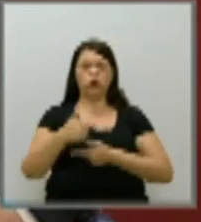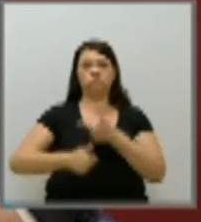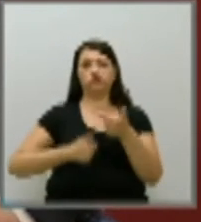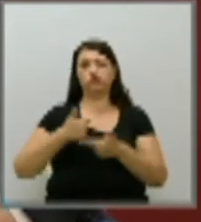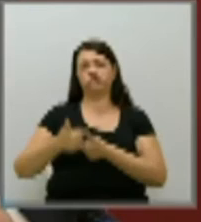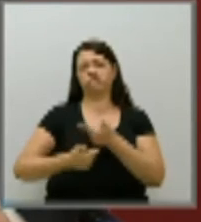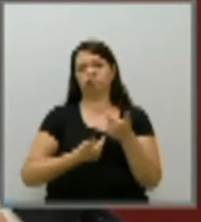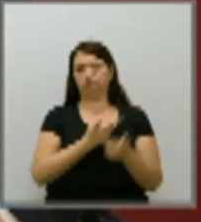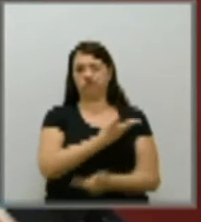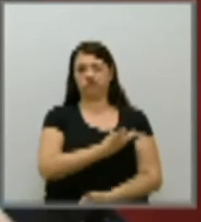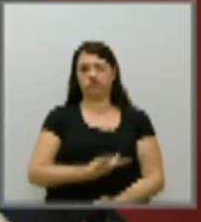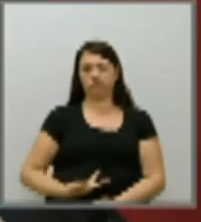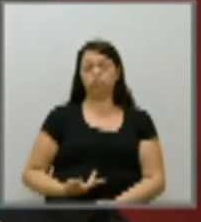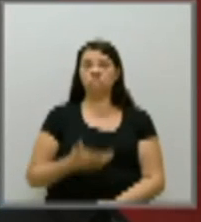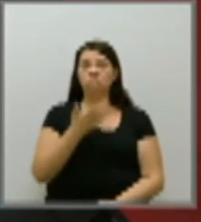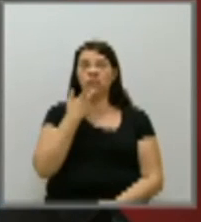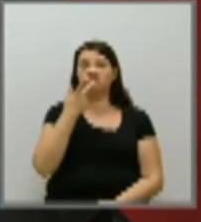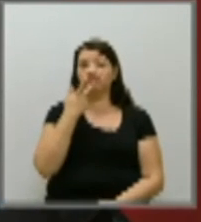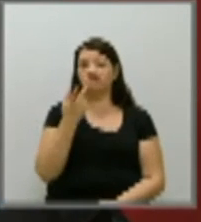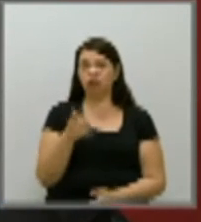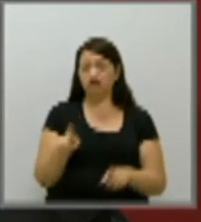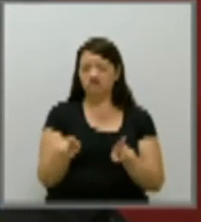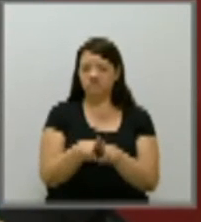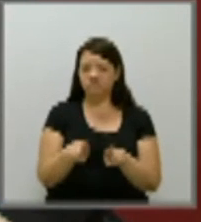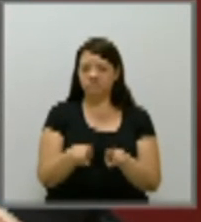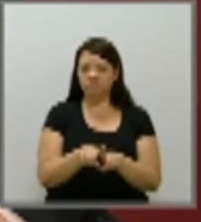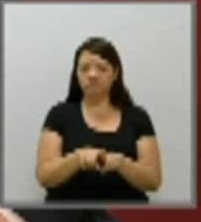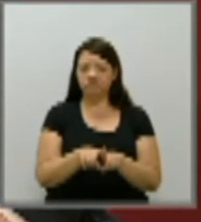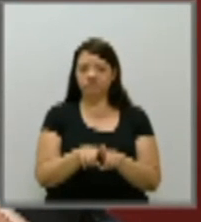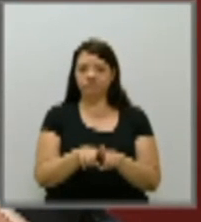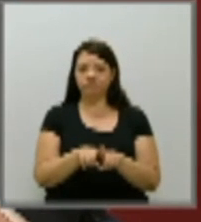público. Quero dizer também que